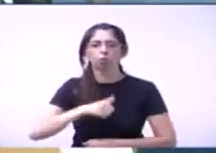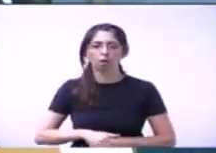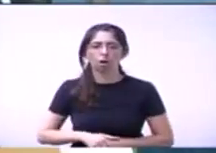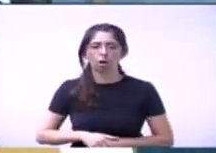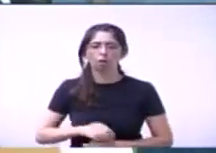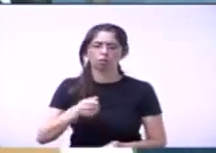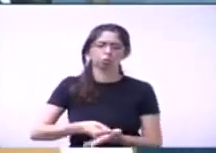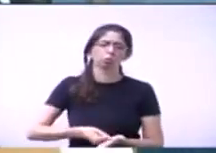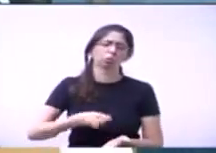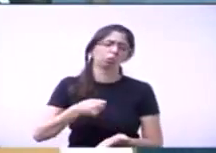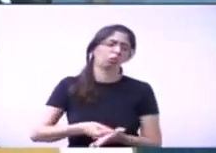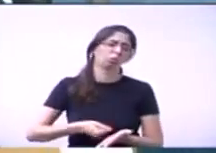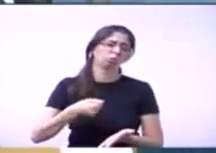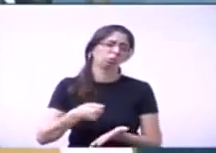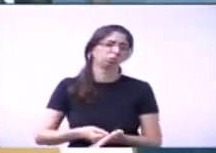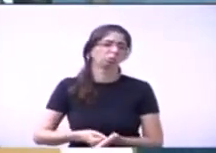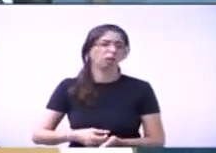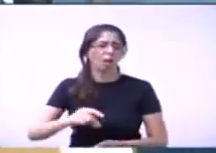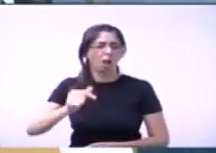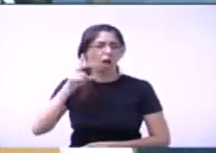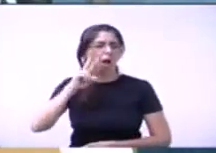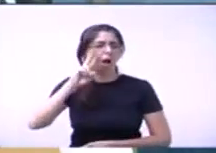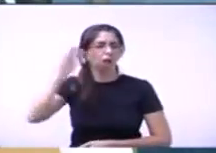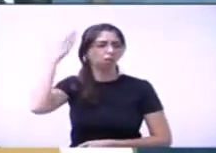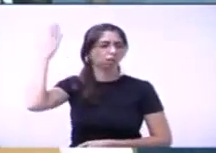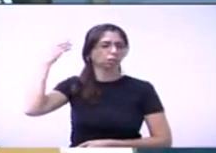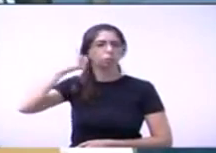mas quantas mulheres morreram para estar